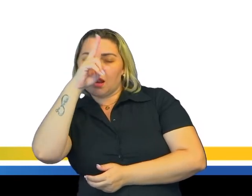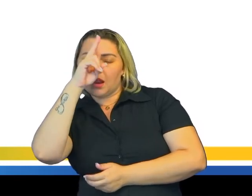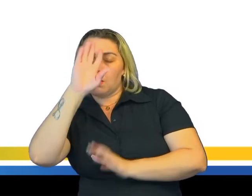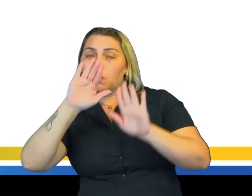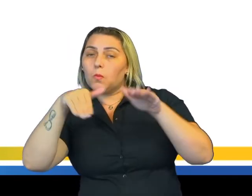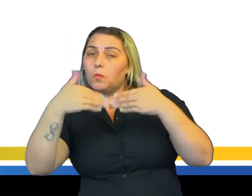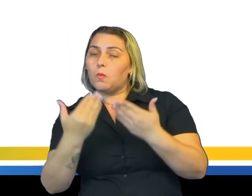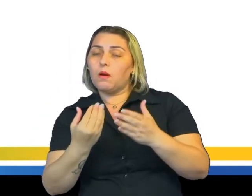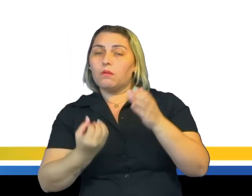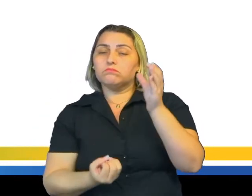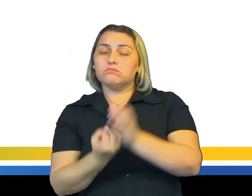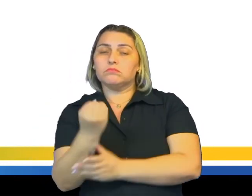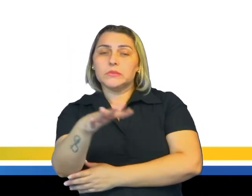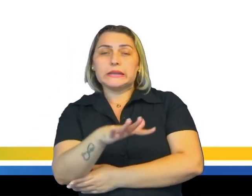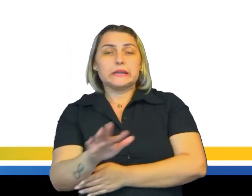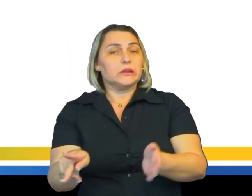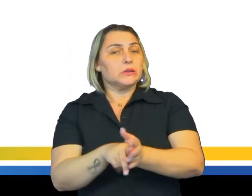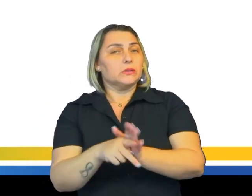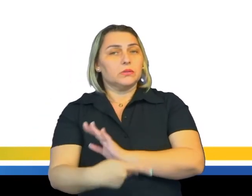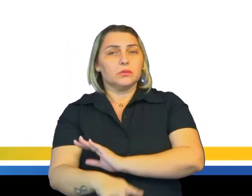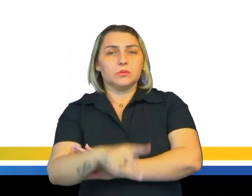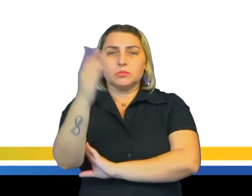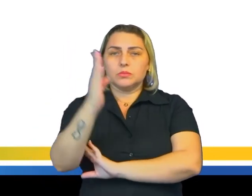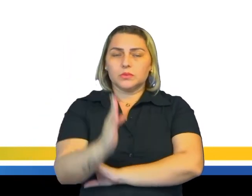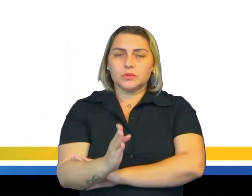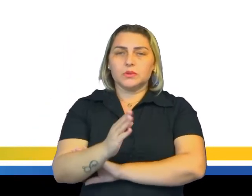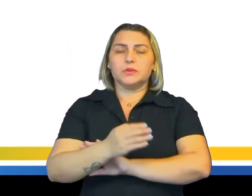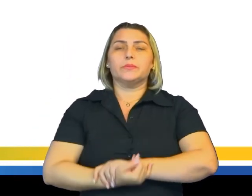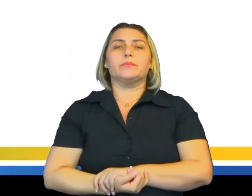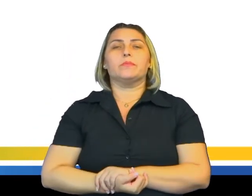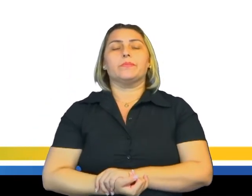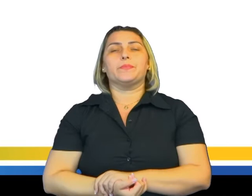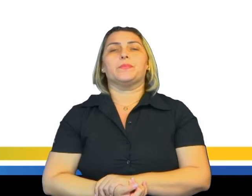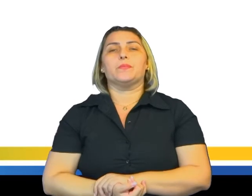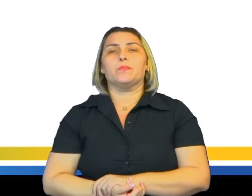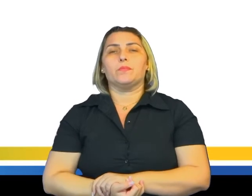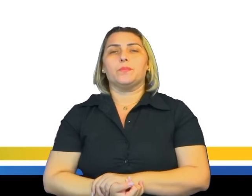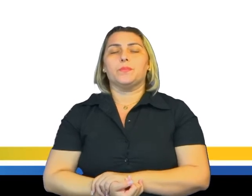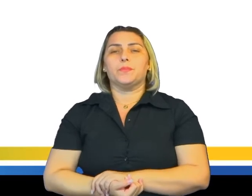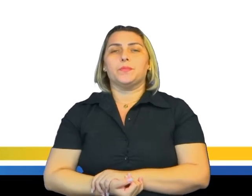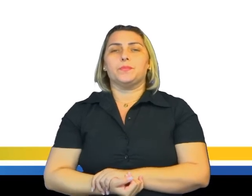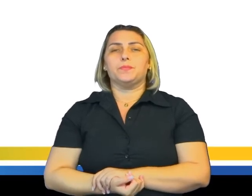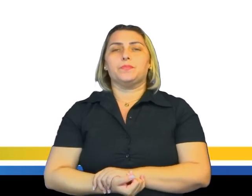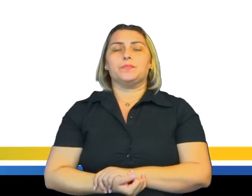desses biomas não está inserido dentro do nosso território?